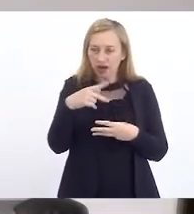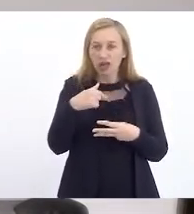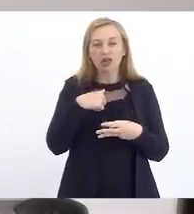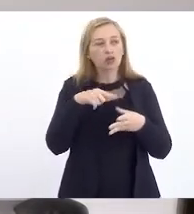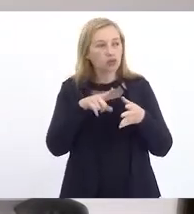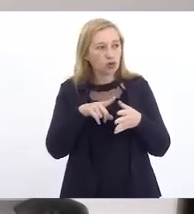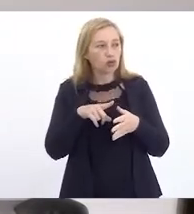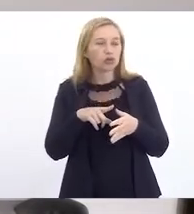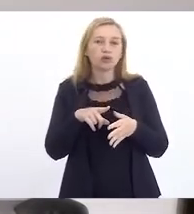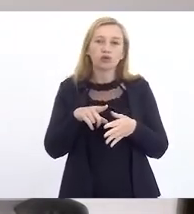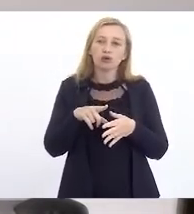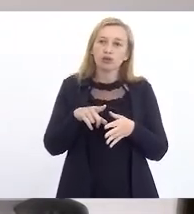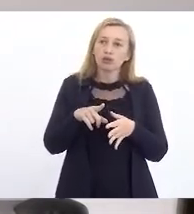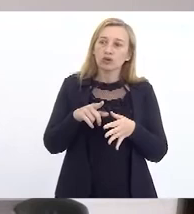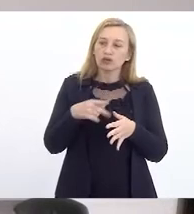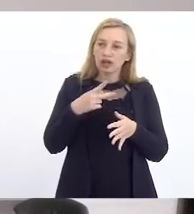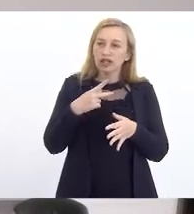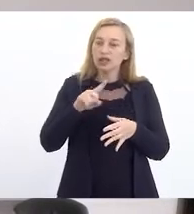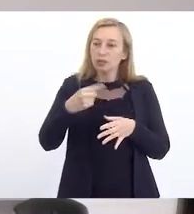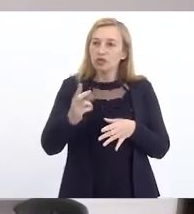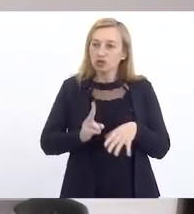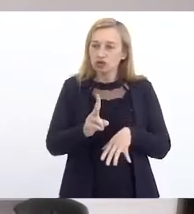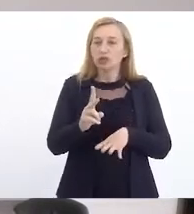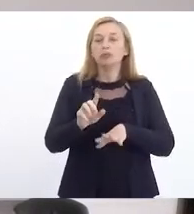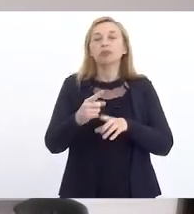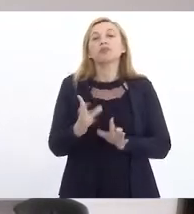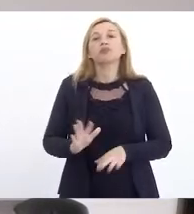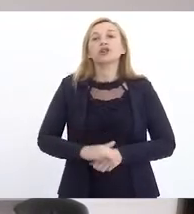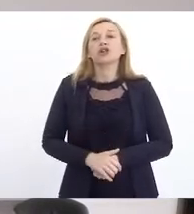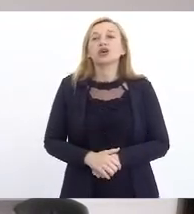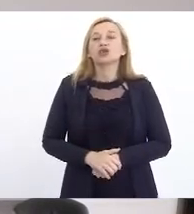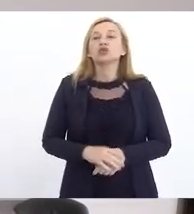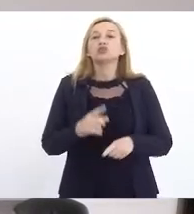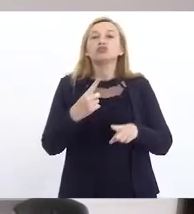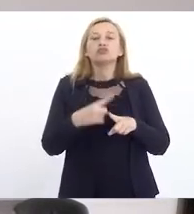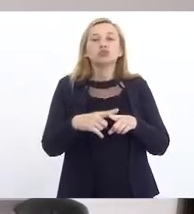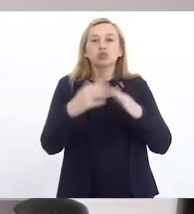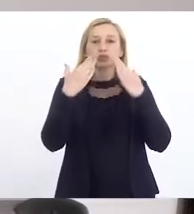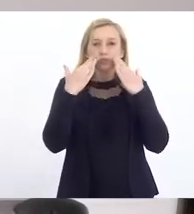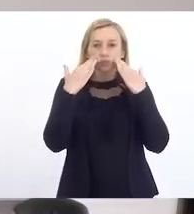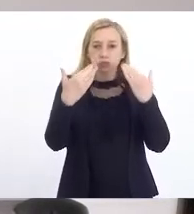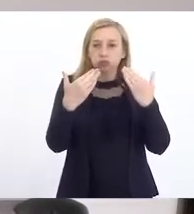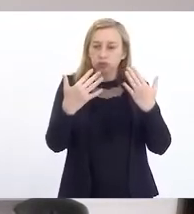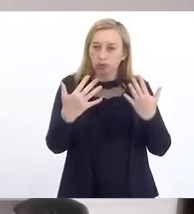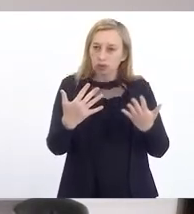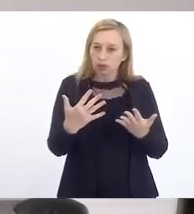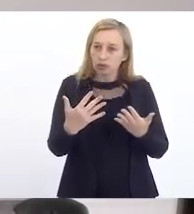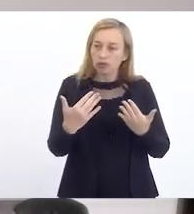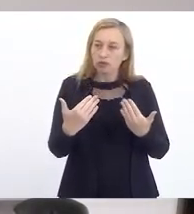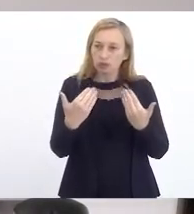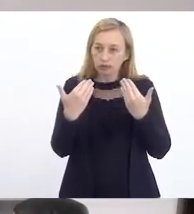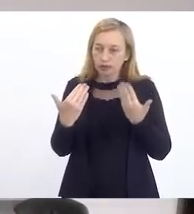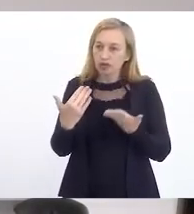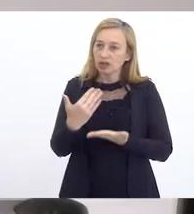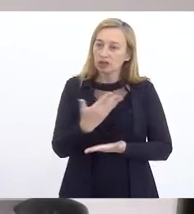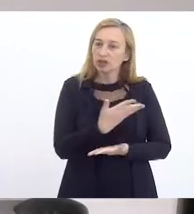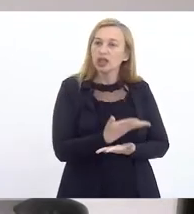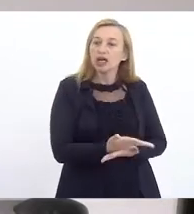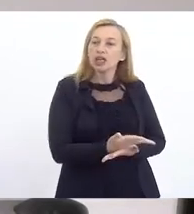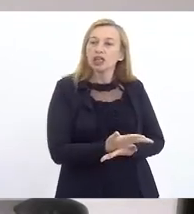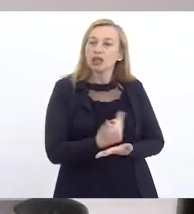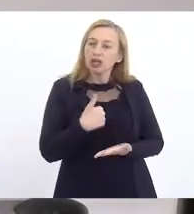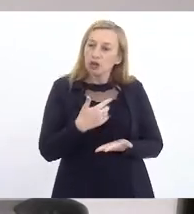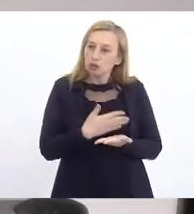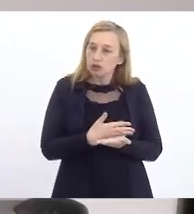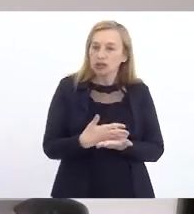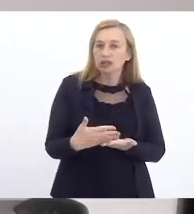vai continuar. Porque toda audiência pública que eu presido, e